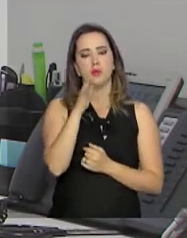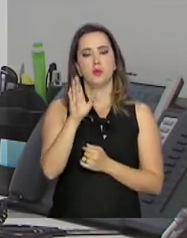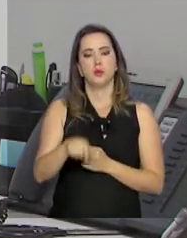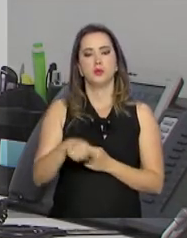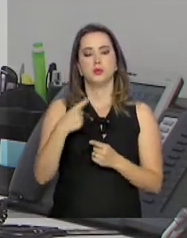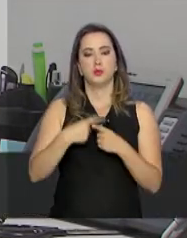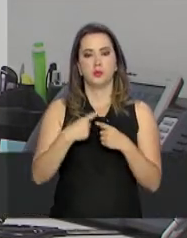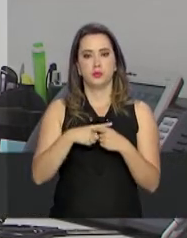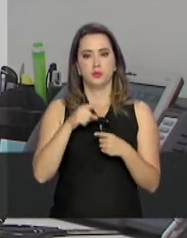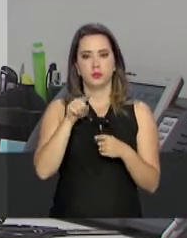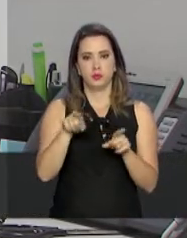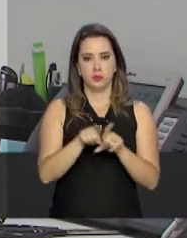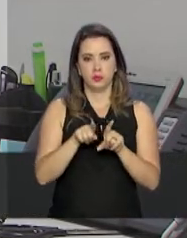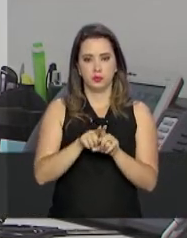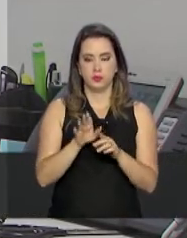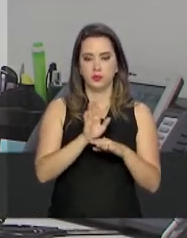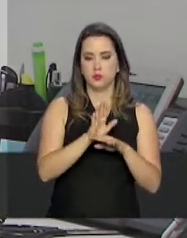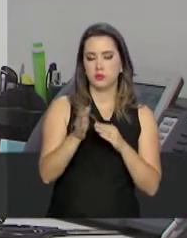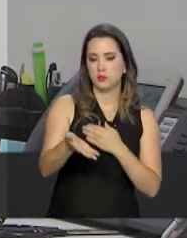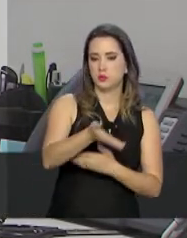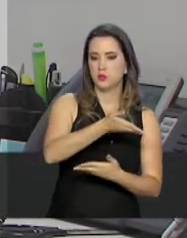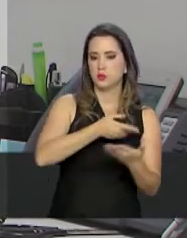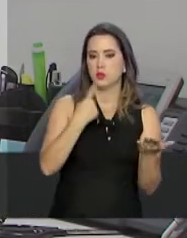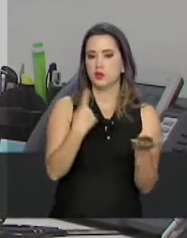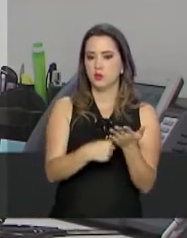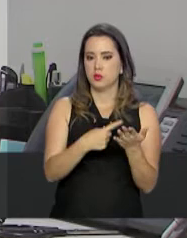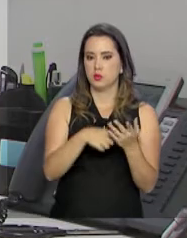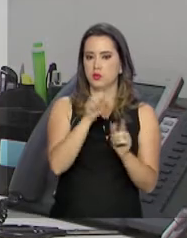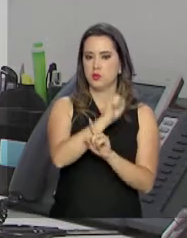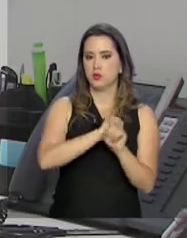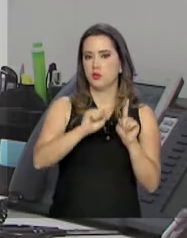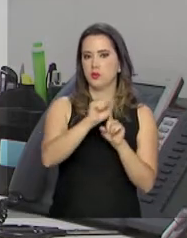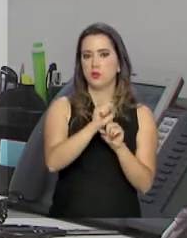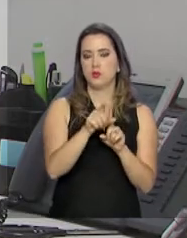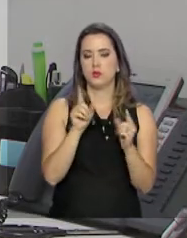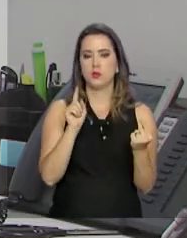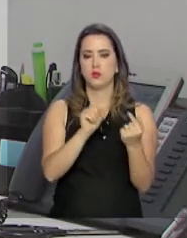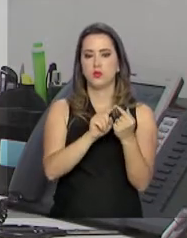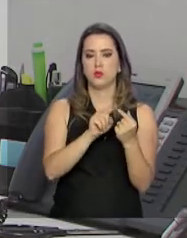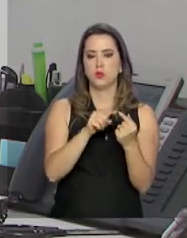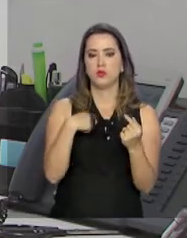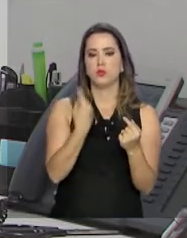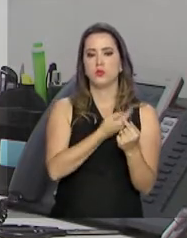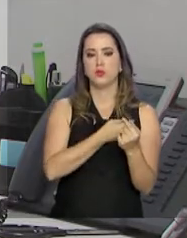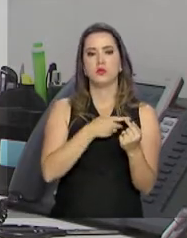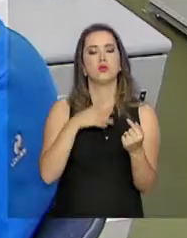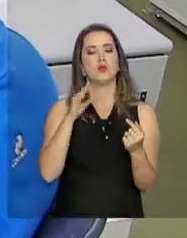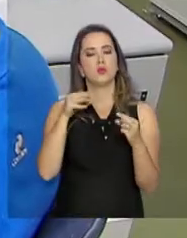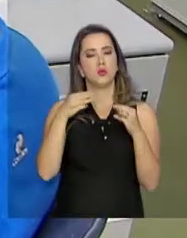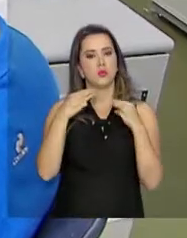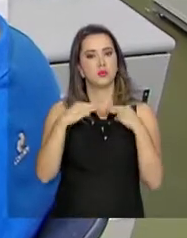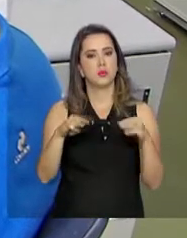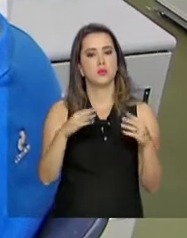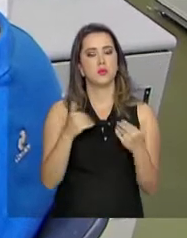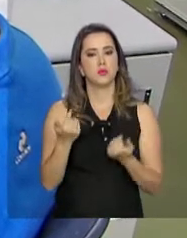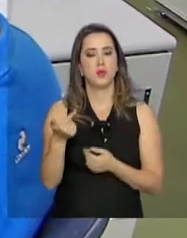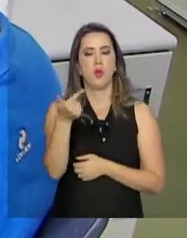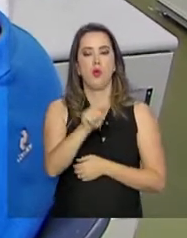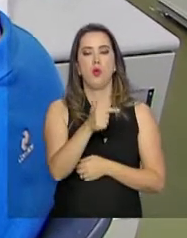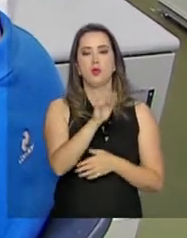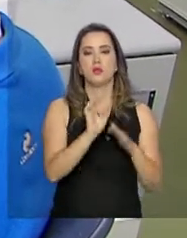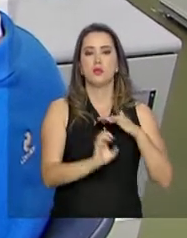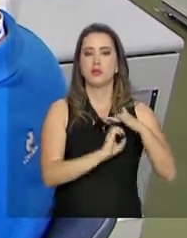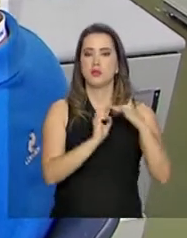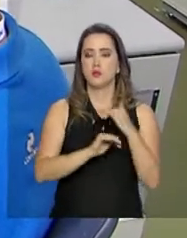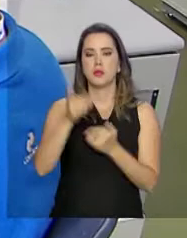favorável além de que reforça o nosso compromisso social está alinhado diretamente com a nossa missão para que outras empresas